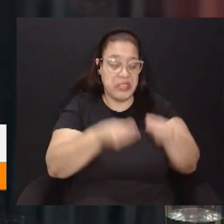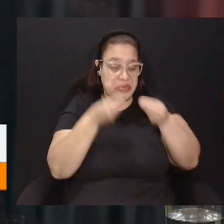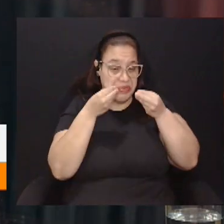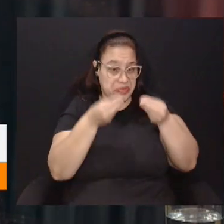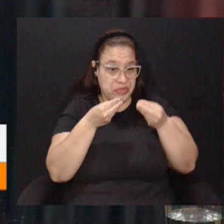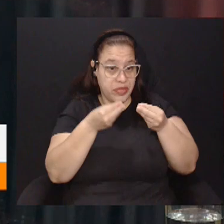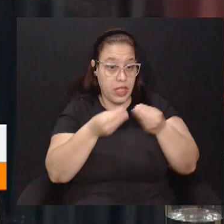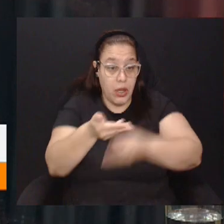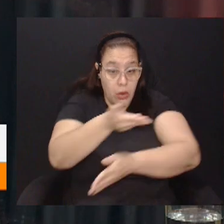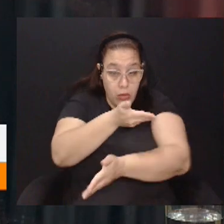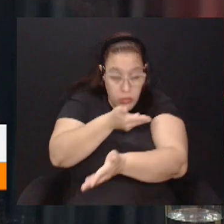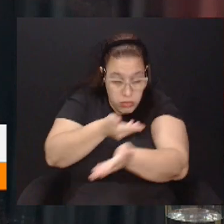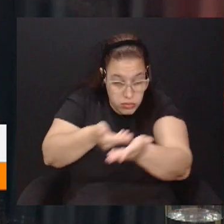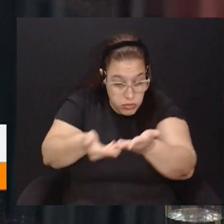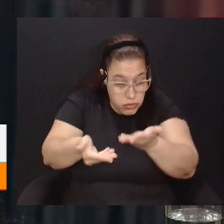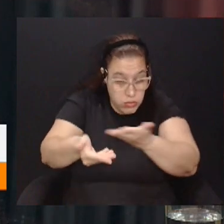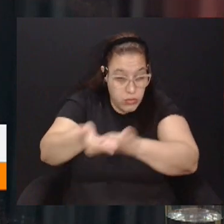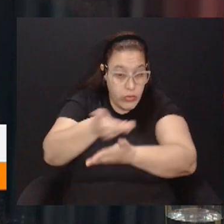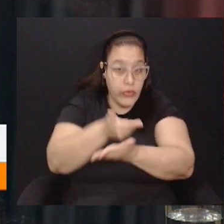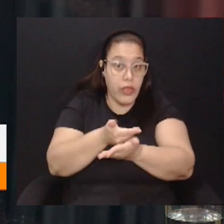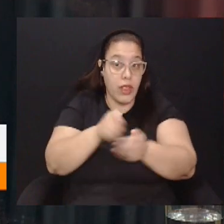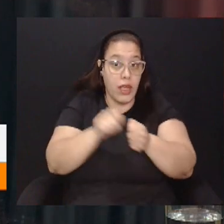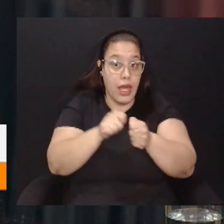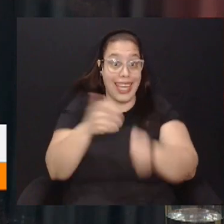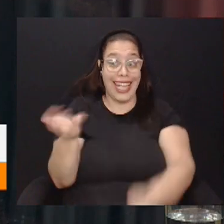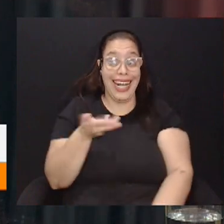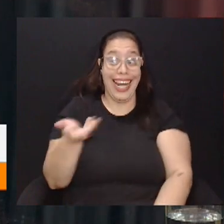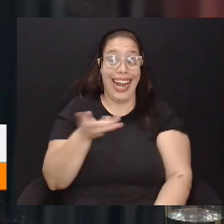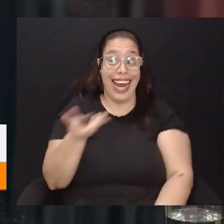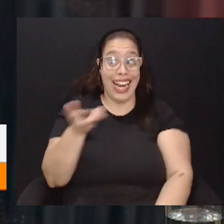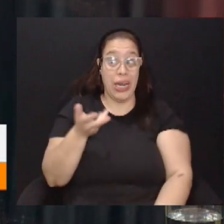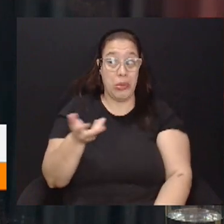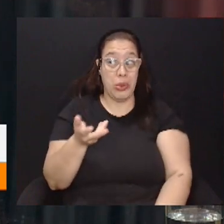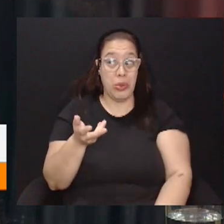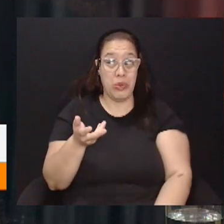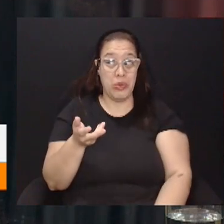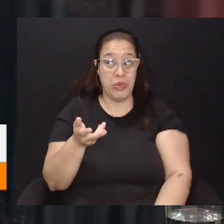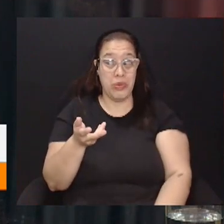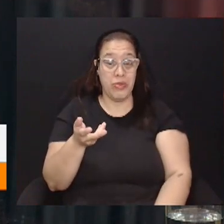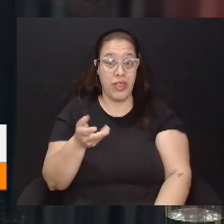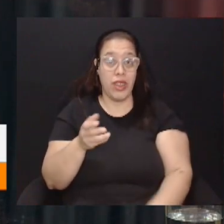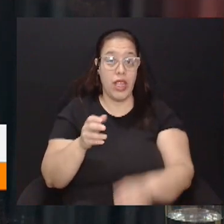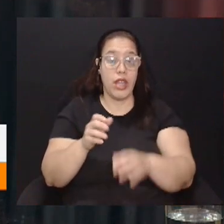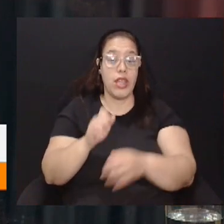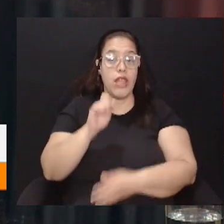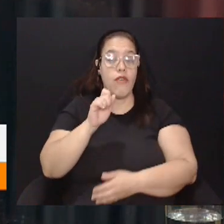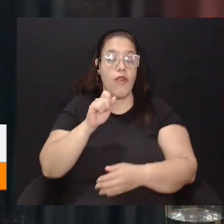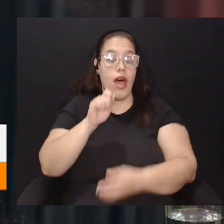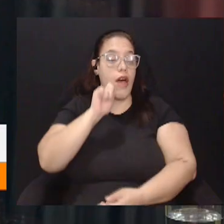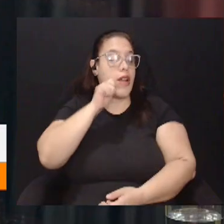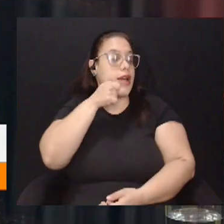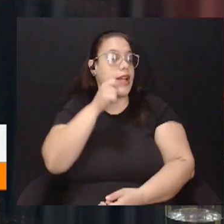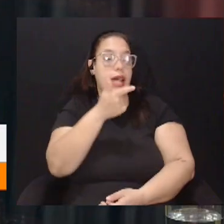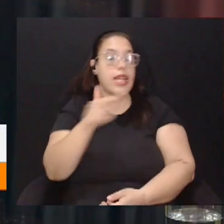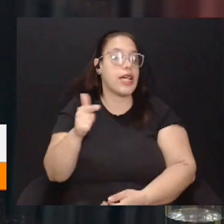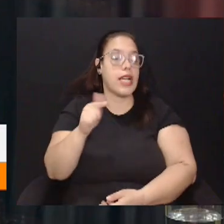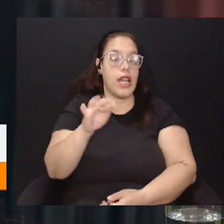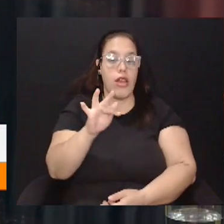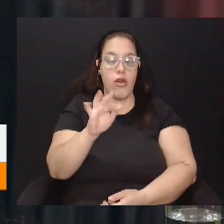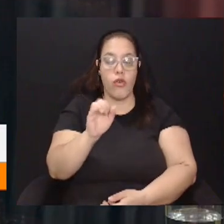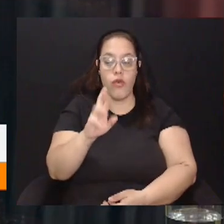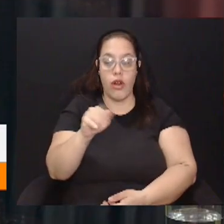mas uma partilha feita às pressas, se faz pão sem fermento, né? Os pães asmos ou